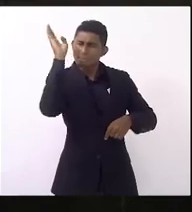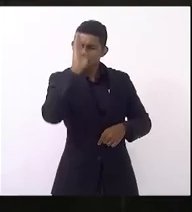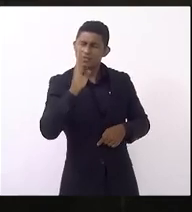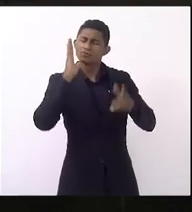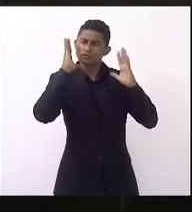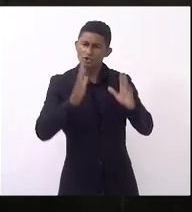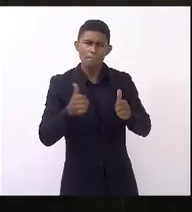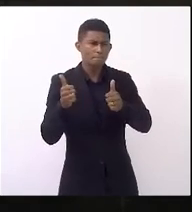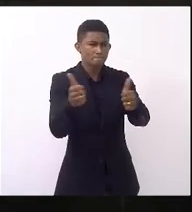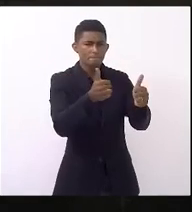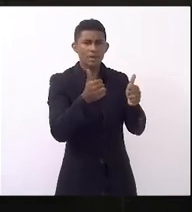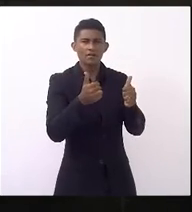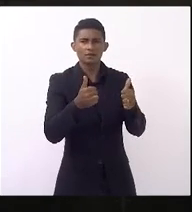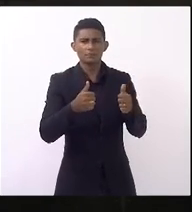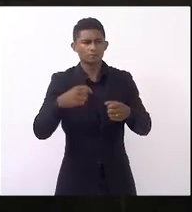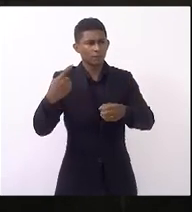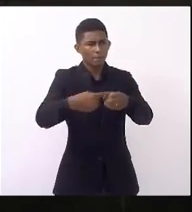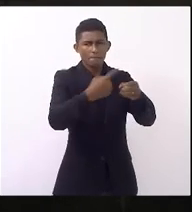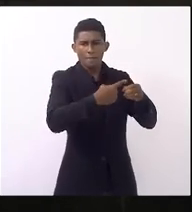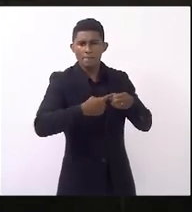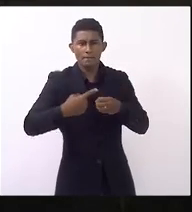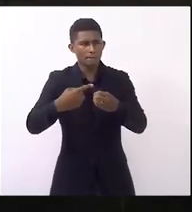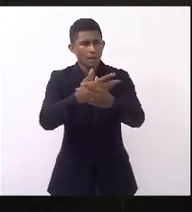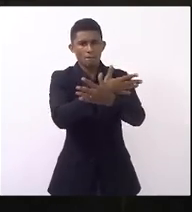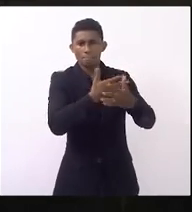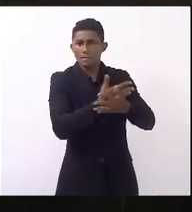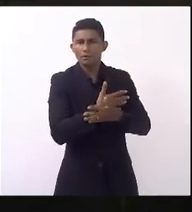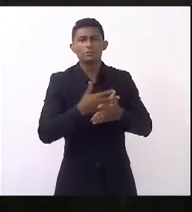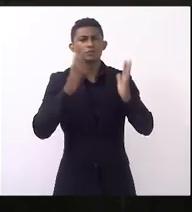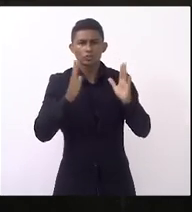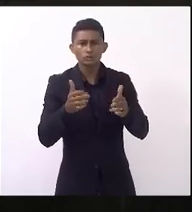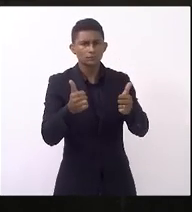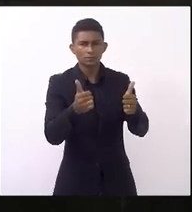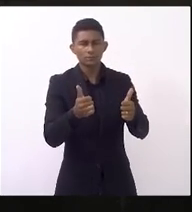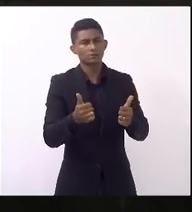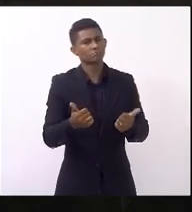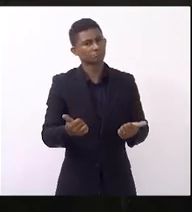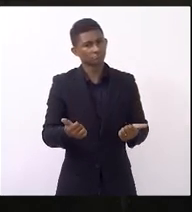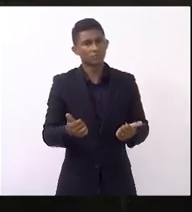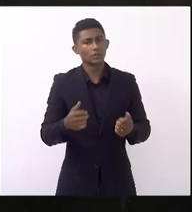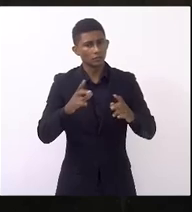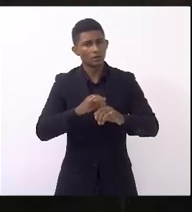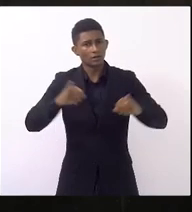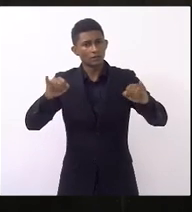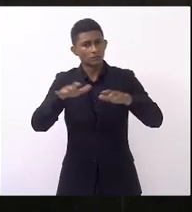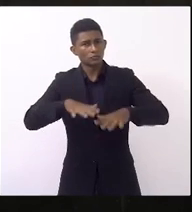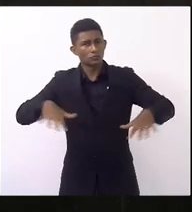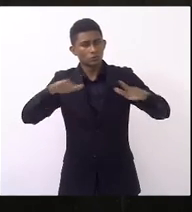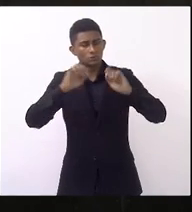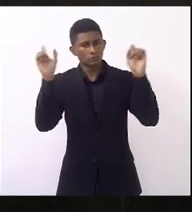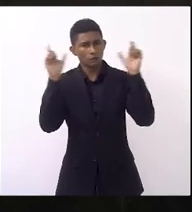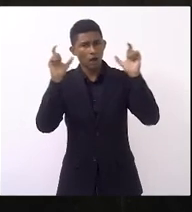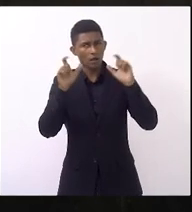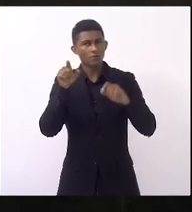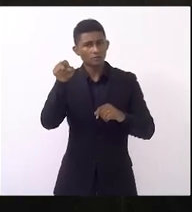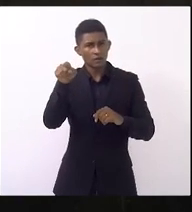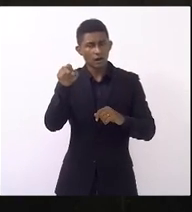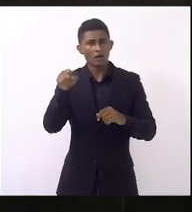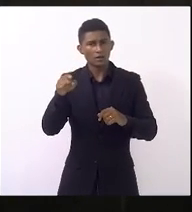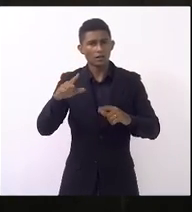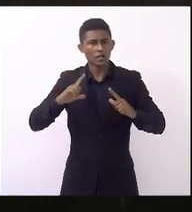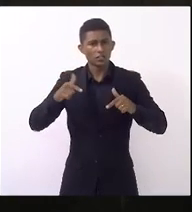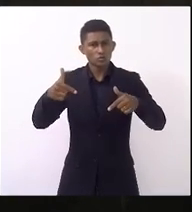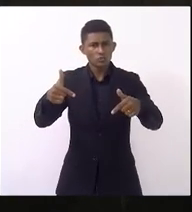brasileiros, consolidada nos municípios, e é preciso alertar todos e todas para barrar essa agenda reacionária, essa agenda que,